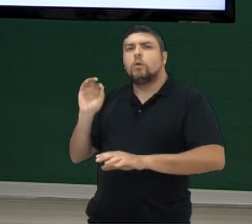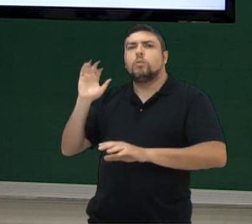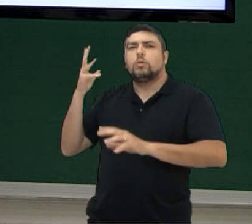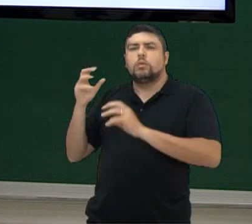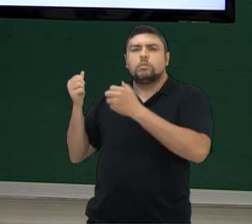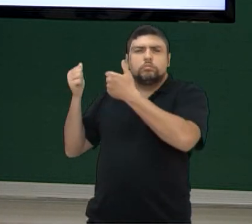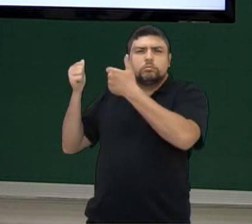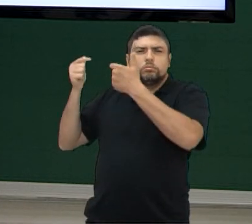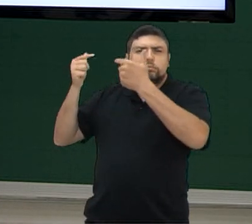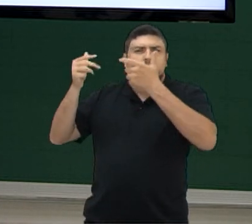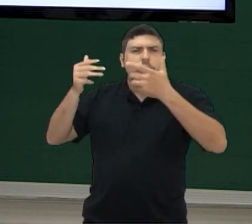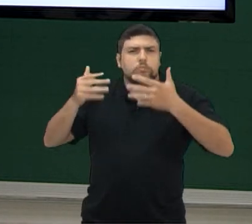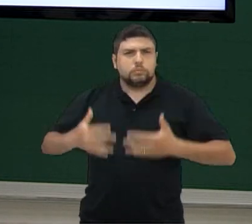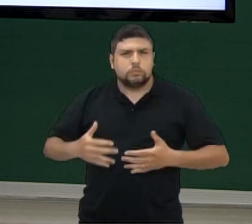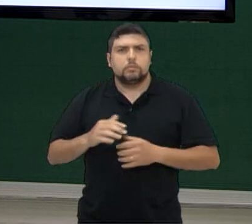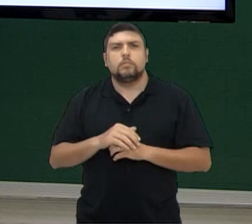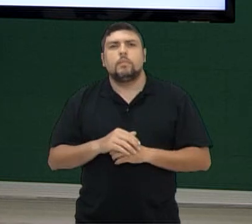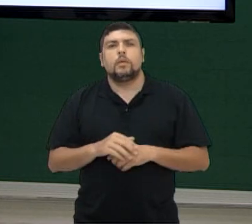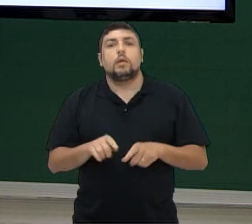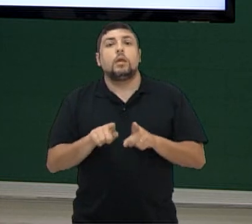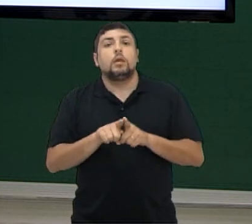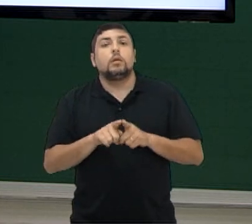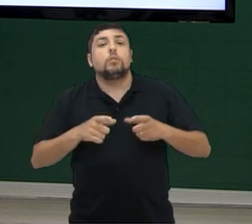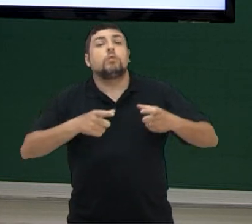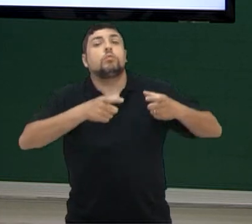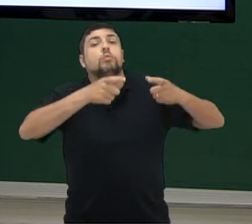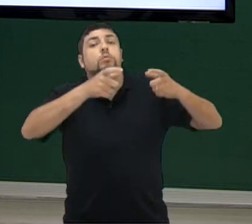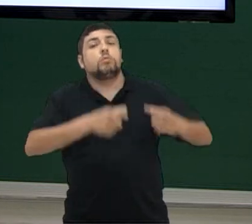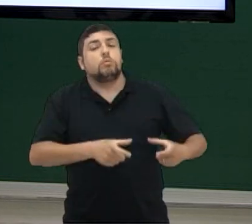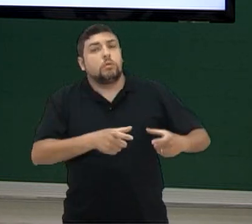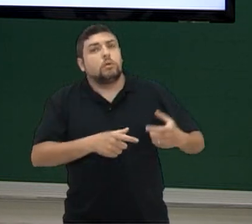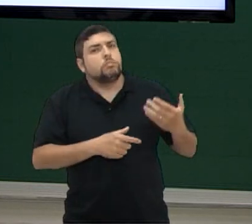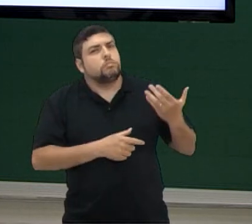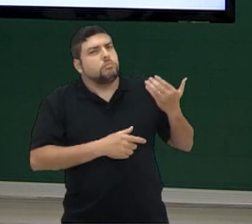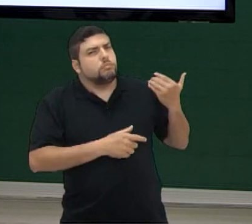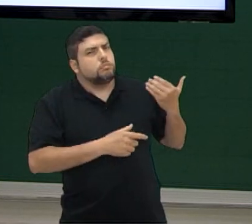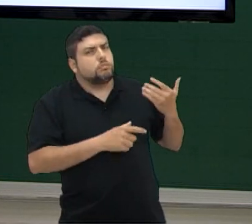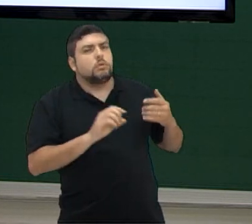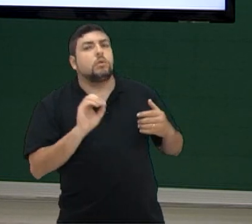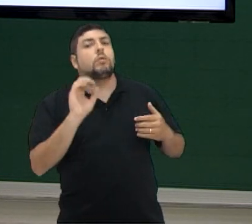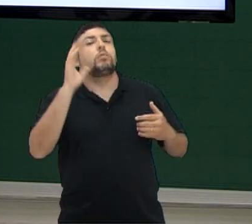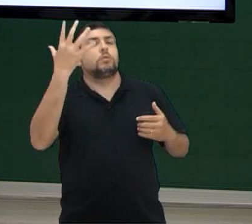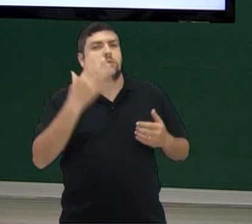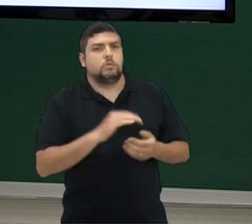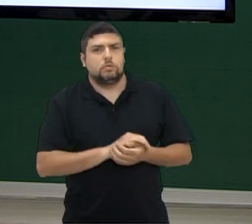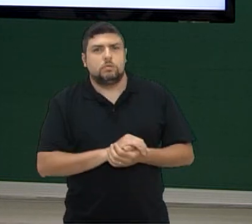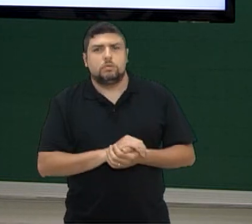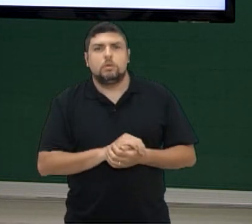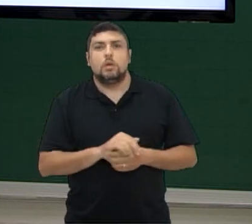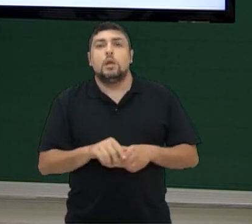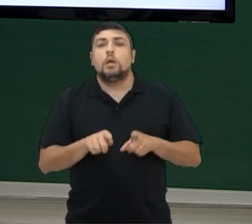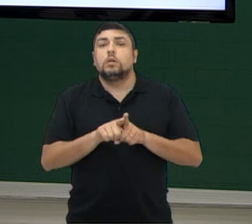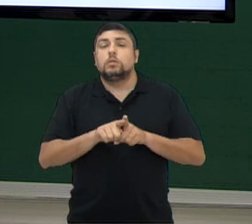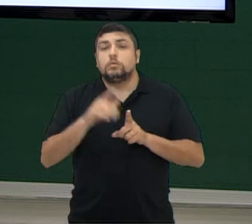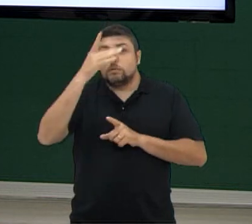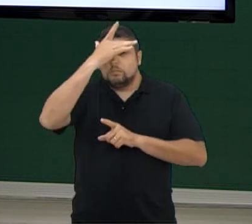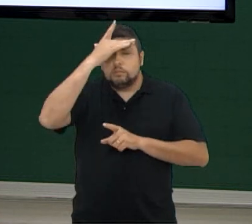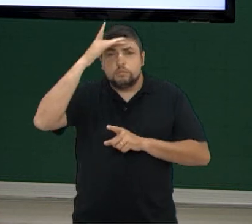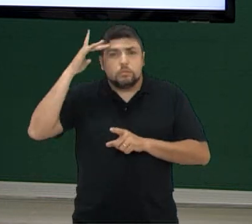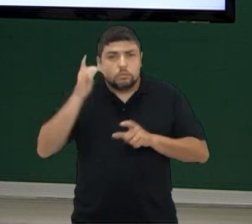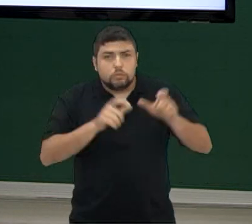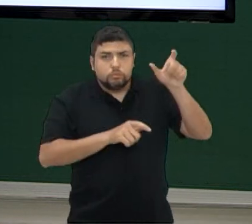aconteceram, o espaço, o local, o ambiente onde eles acontecem, quais são as pessoas envolvidas,